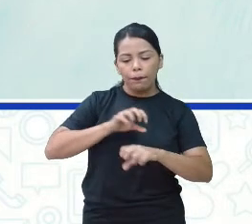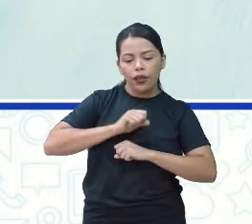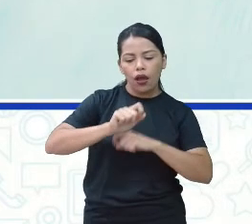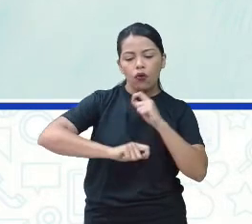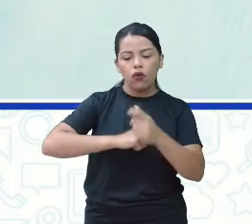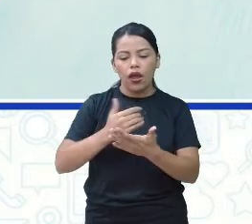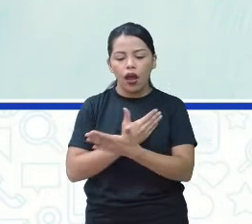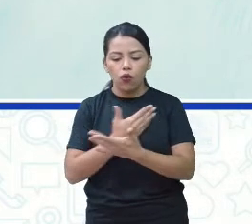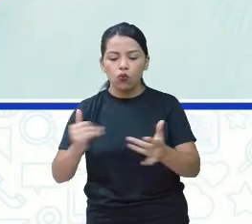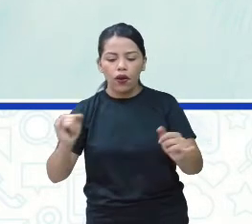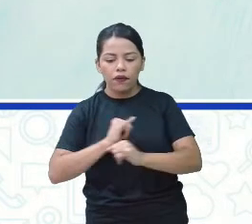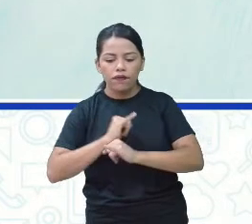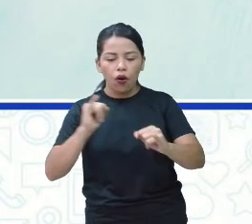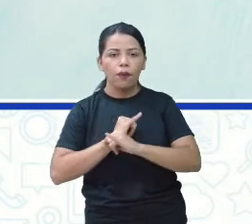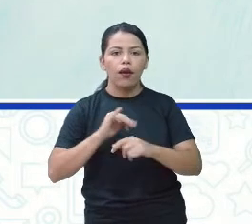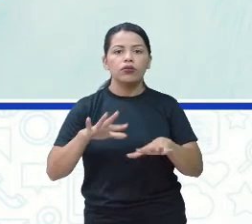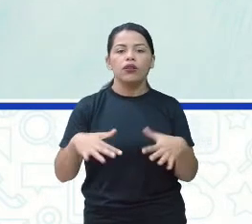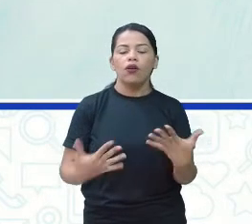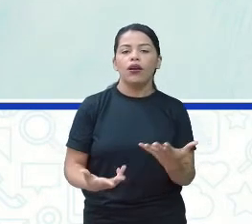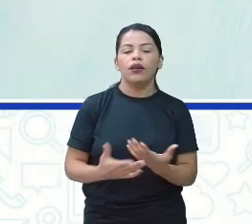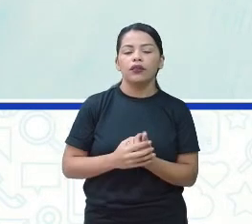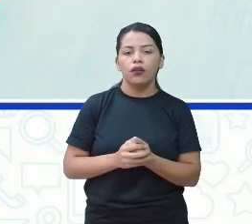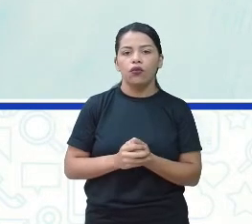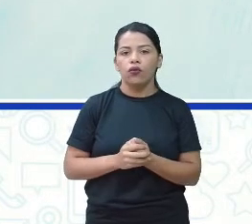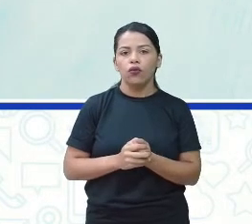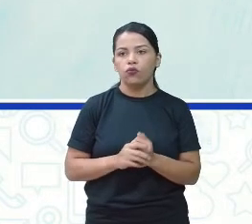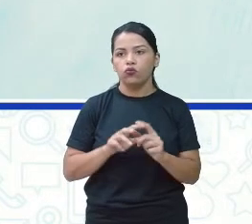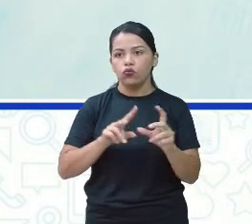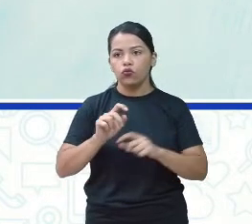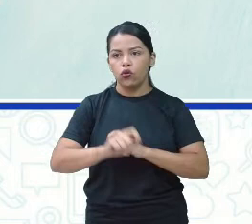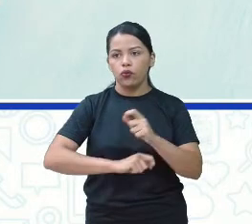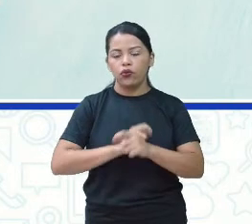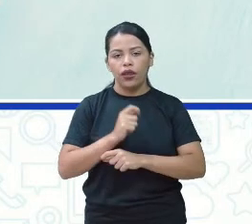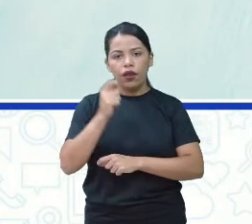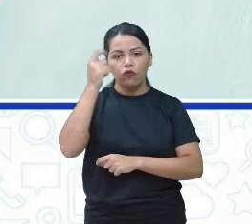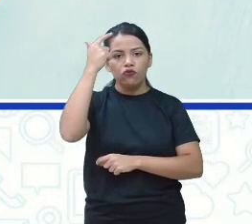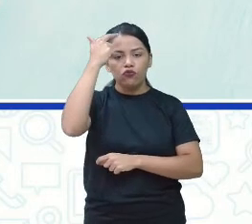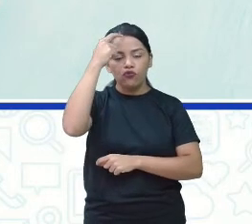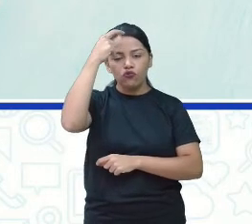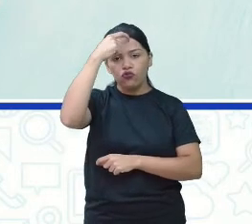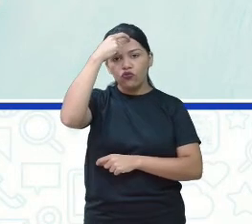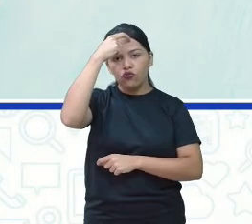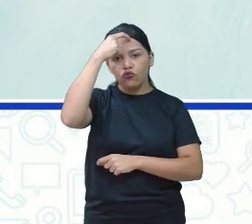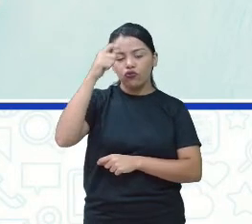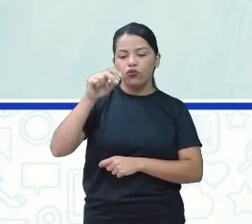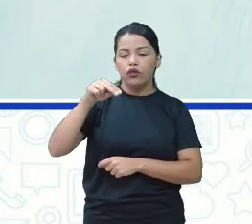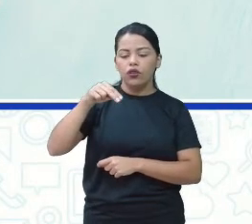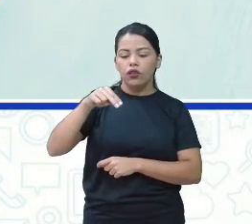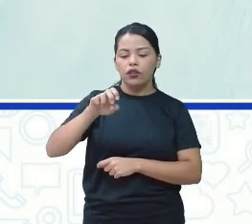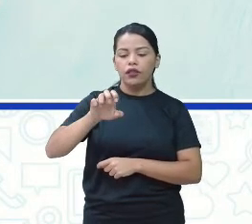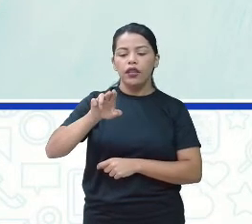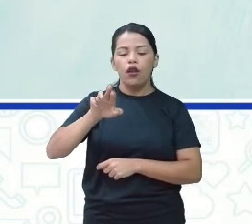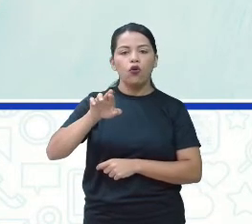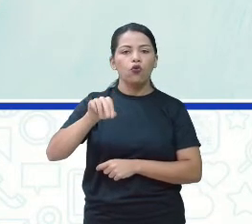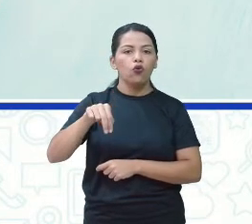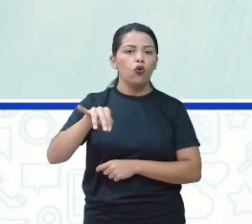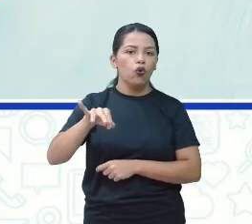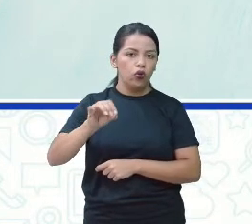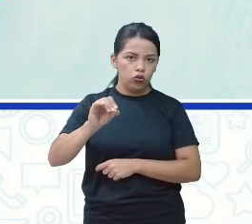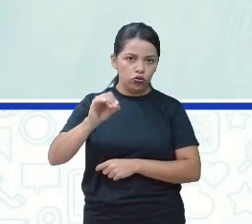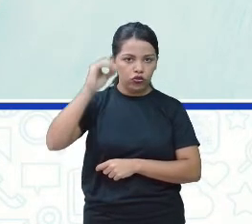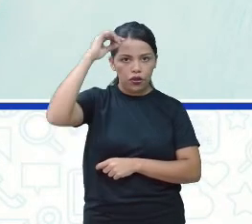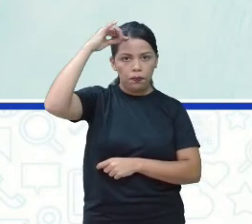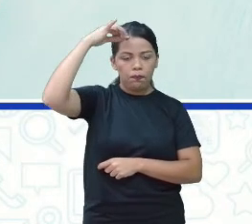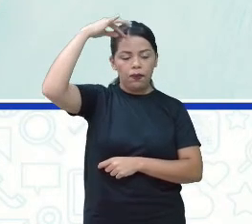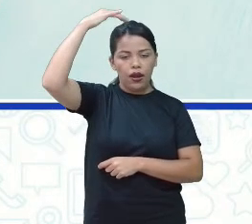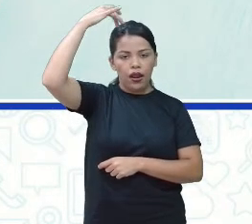alguma informação, e aí a questão do neurônio sensitivo levou até a medula,